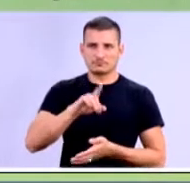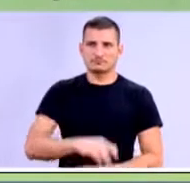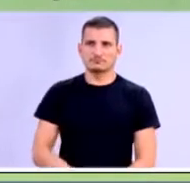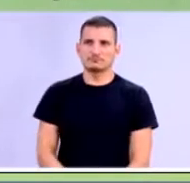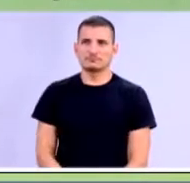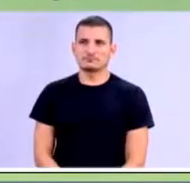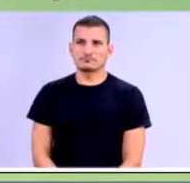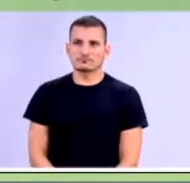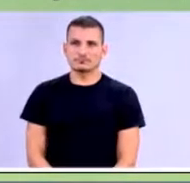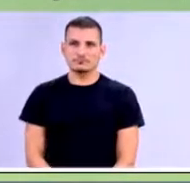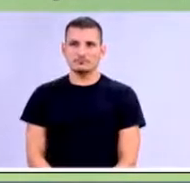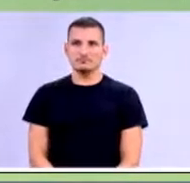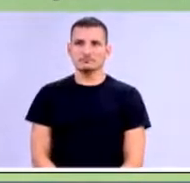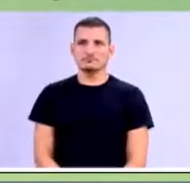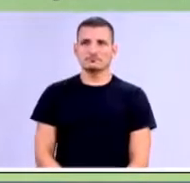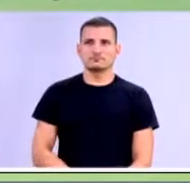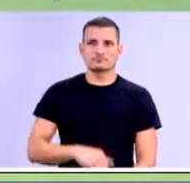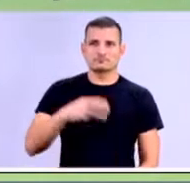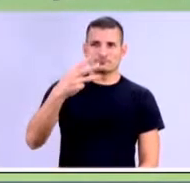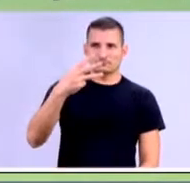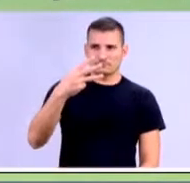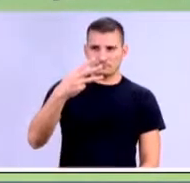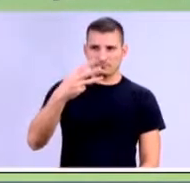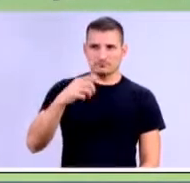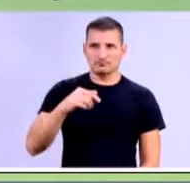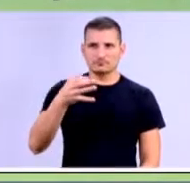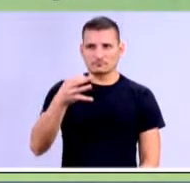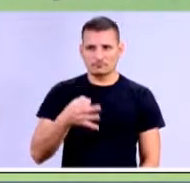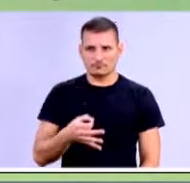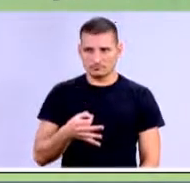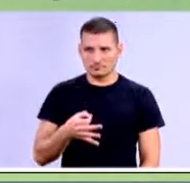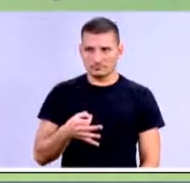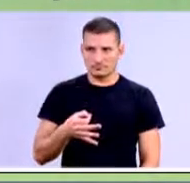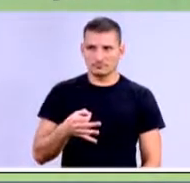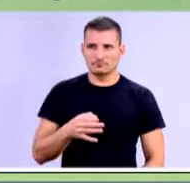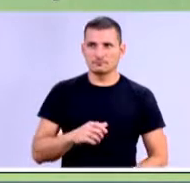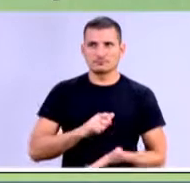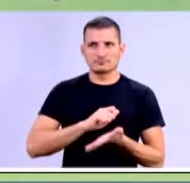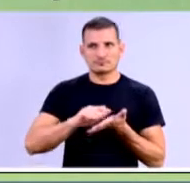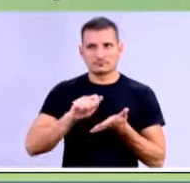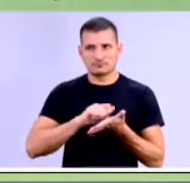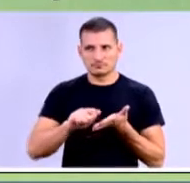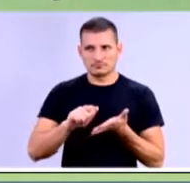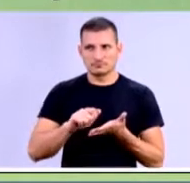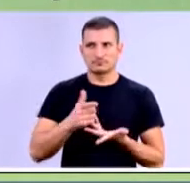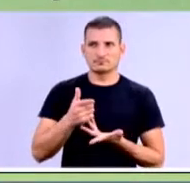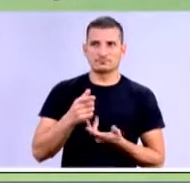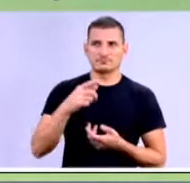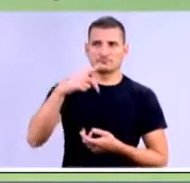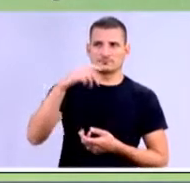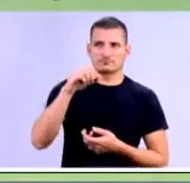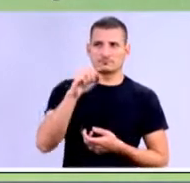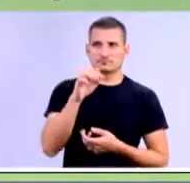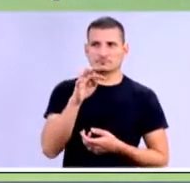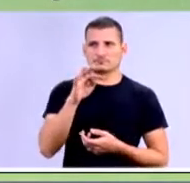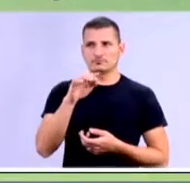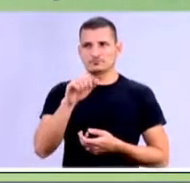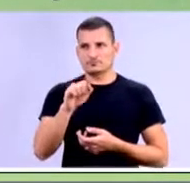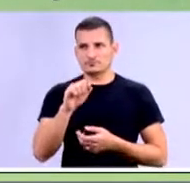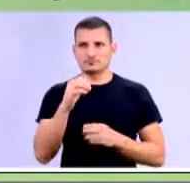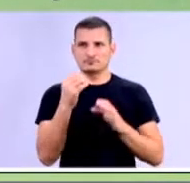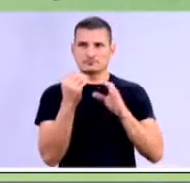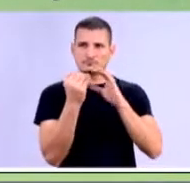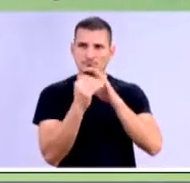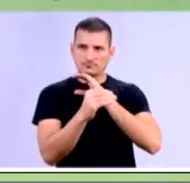A terceira, é correto escrever, ou seja, realizar posts ou envio de